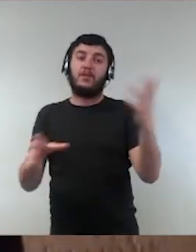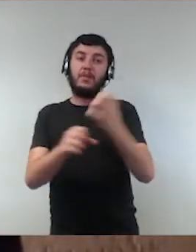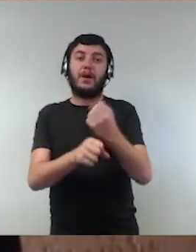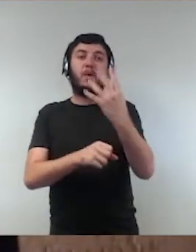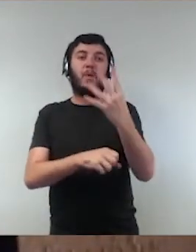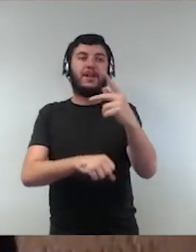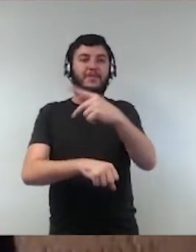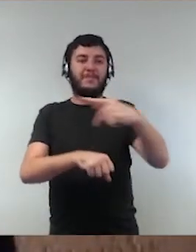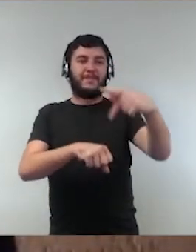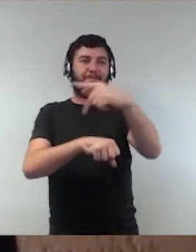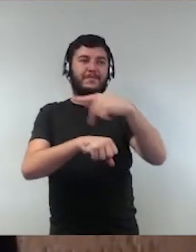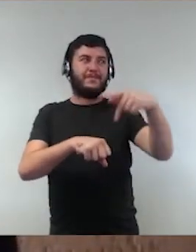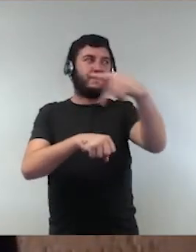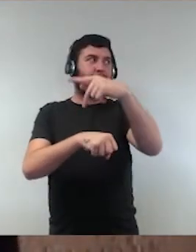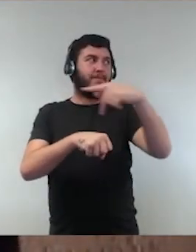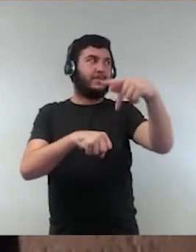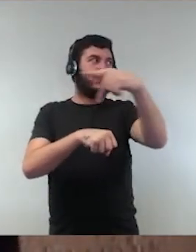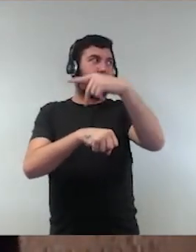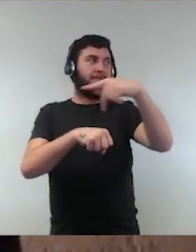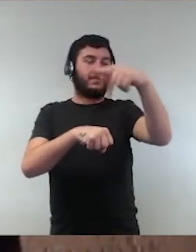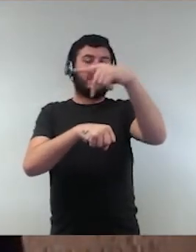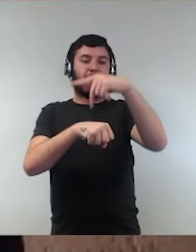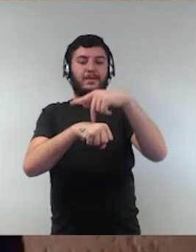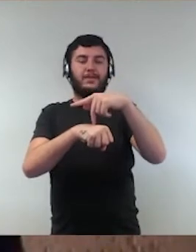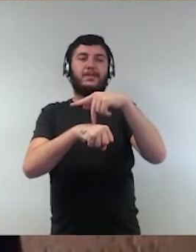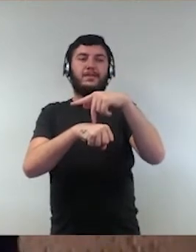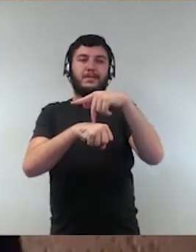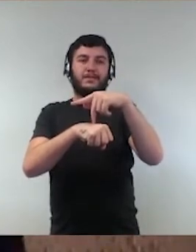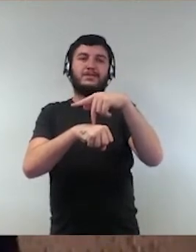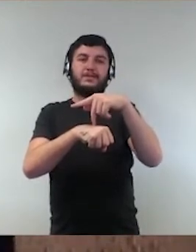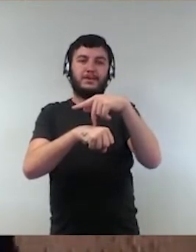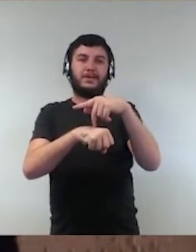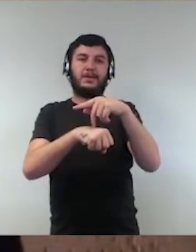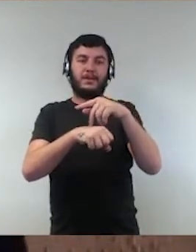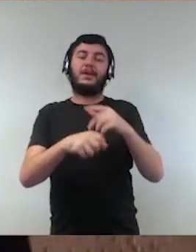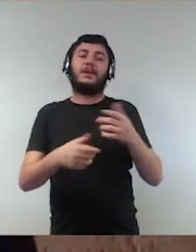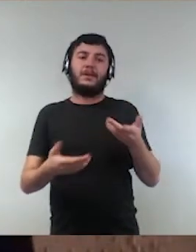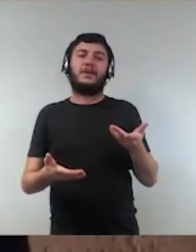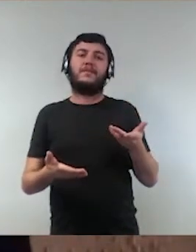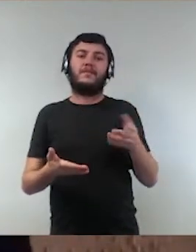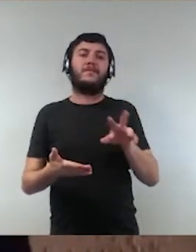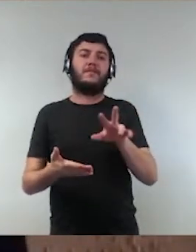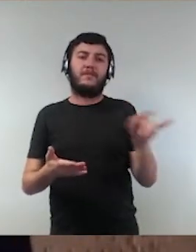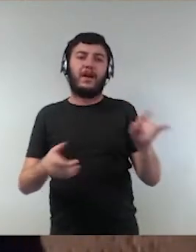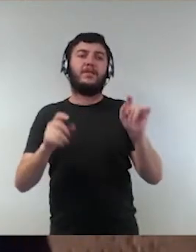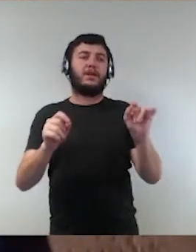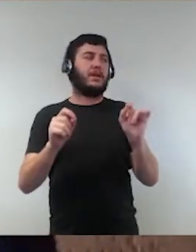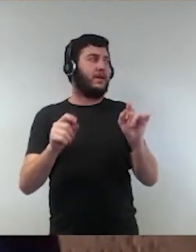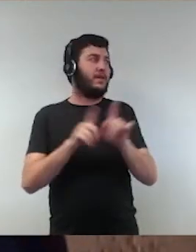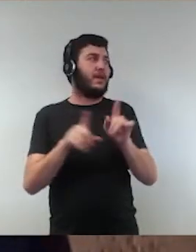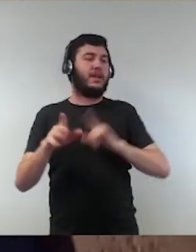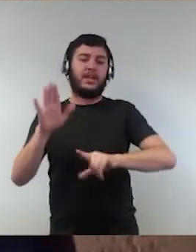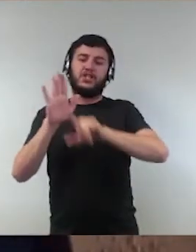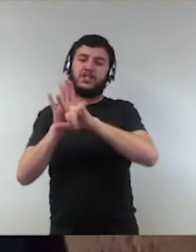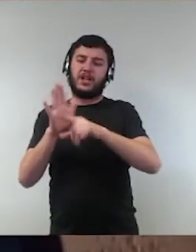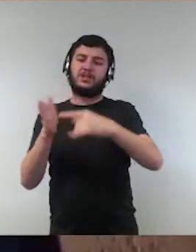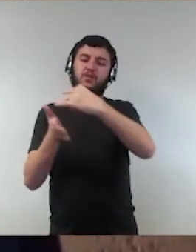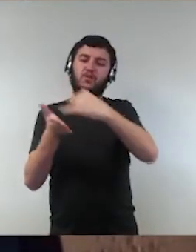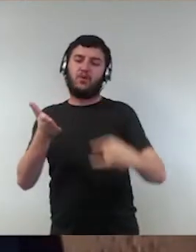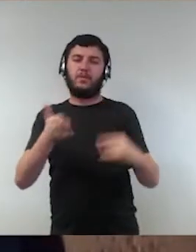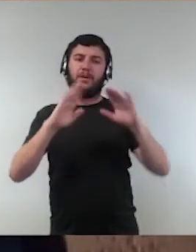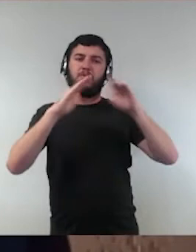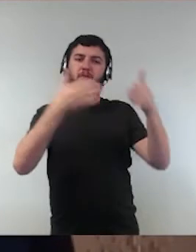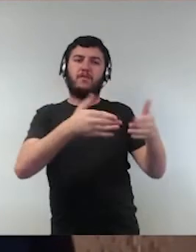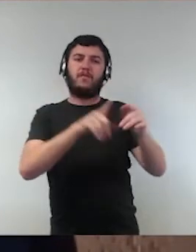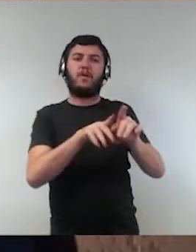E, enfim, de certa forma, no aspecto do direito fundamental, ele ressona com a opinião, com